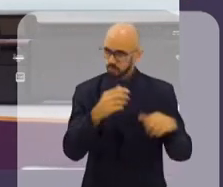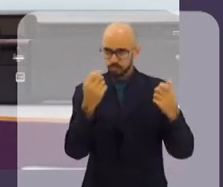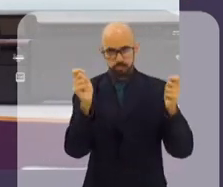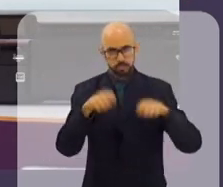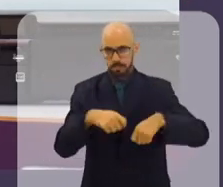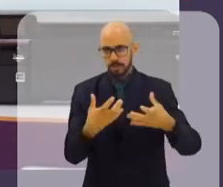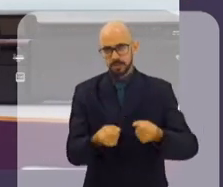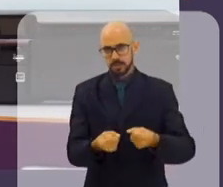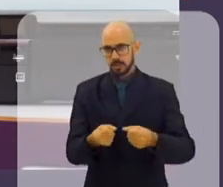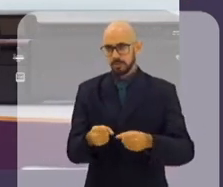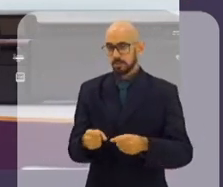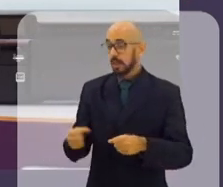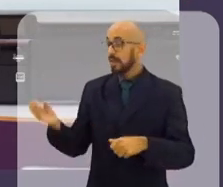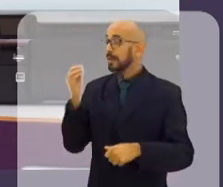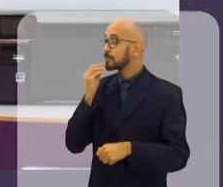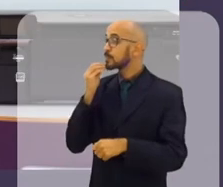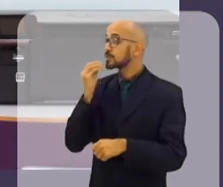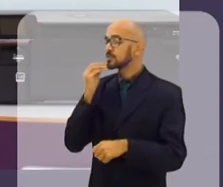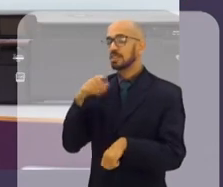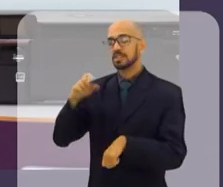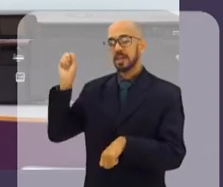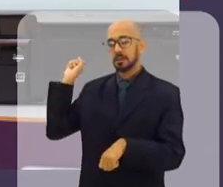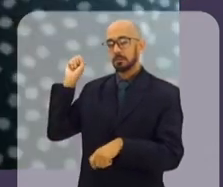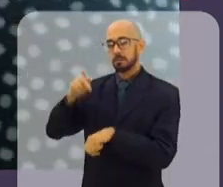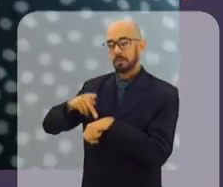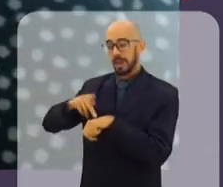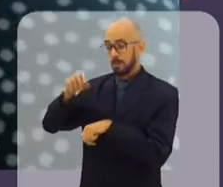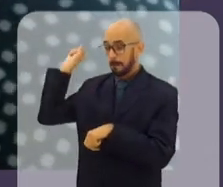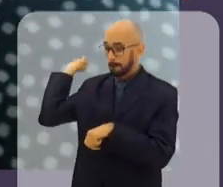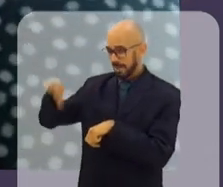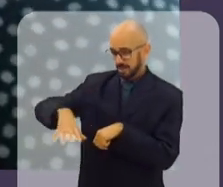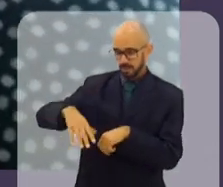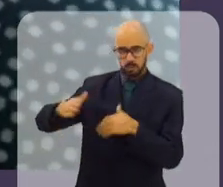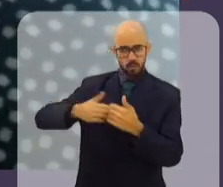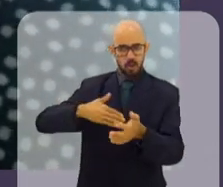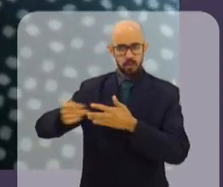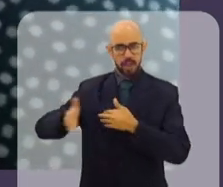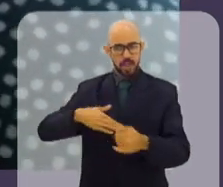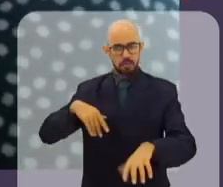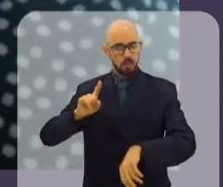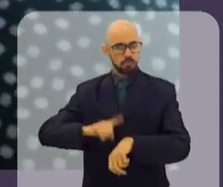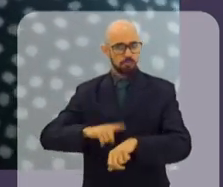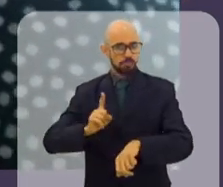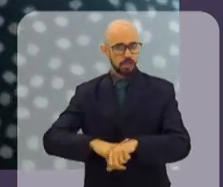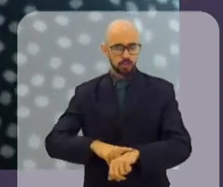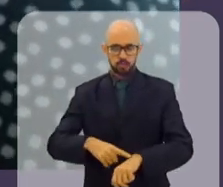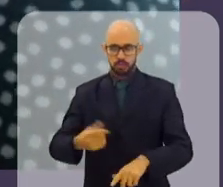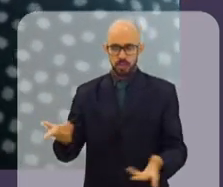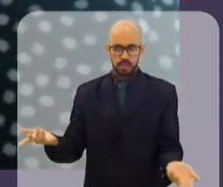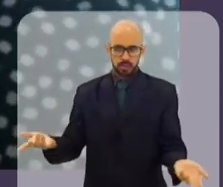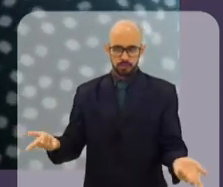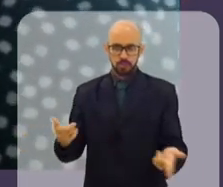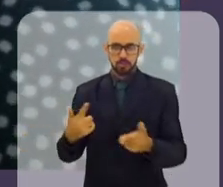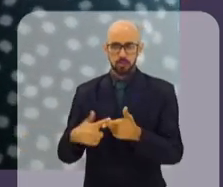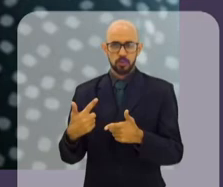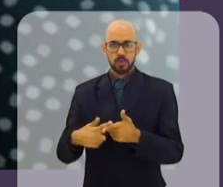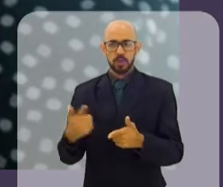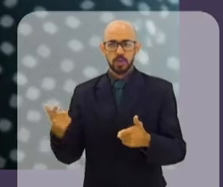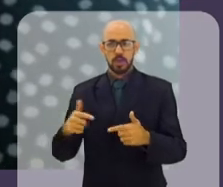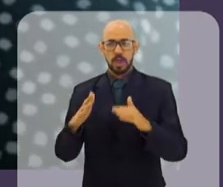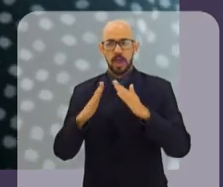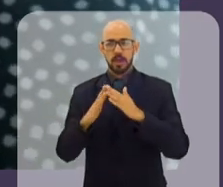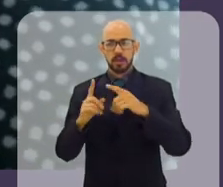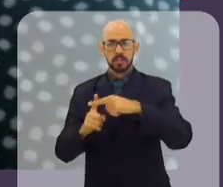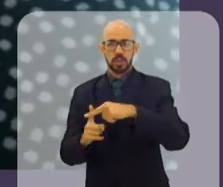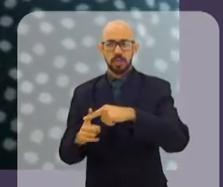aceitável isso. Ele deveria ser apedrejado em qualquer tempo, porque ele é assim, na verdade, mostra uma certa ignorância da história. Que a